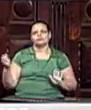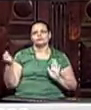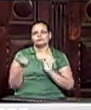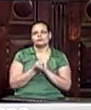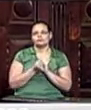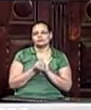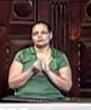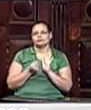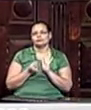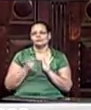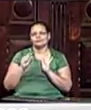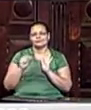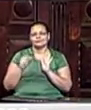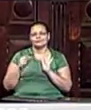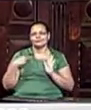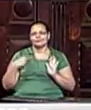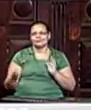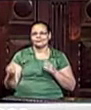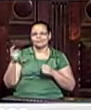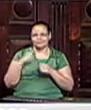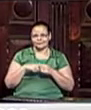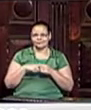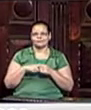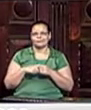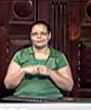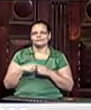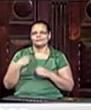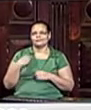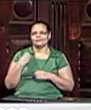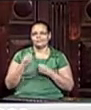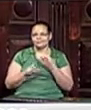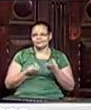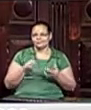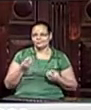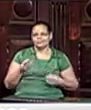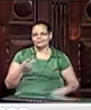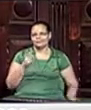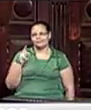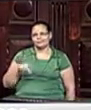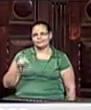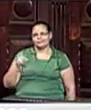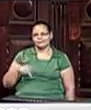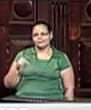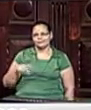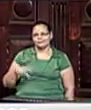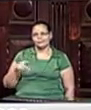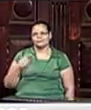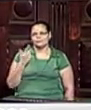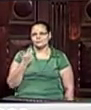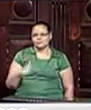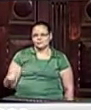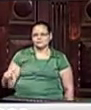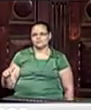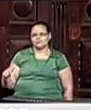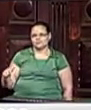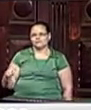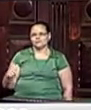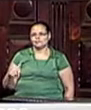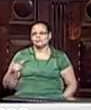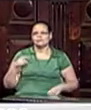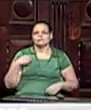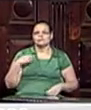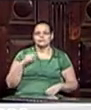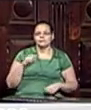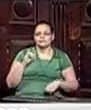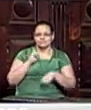regulatório, voltando ao regime de concessão. O petróleo, mais uma vez, sendo alvo da